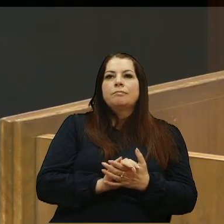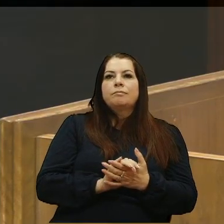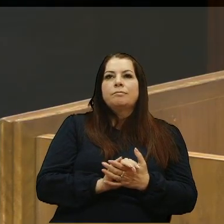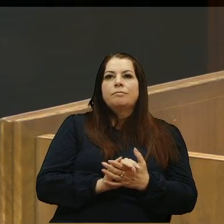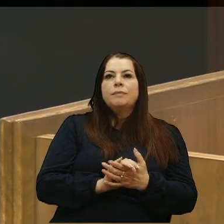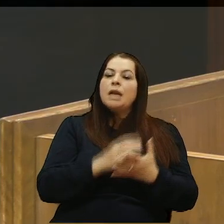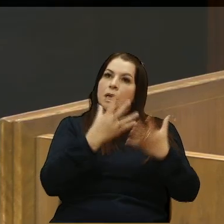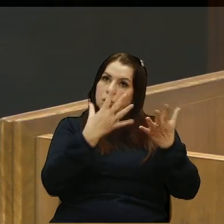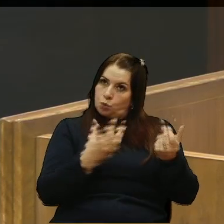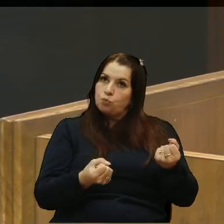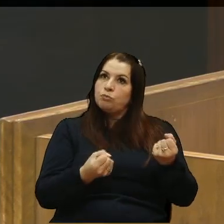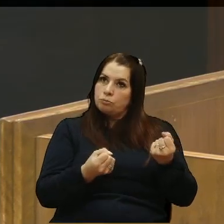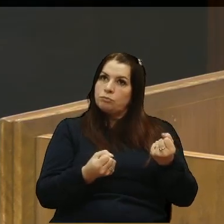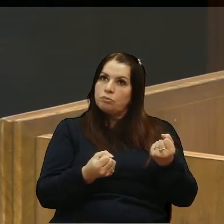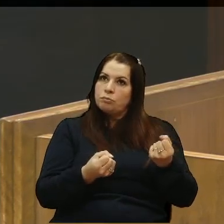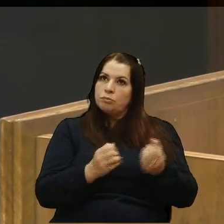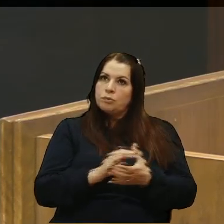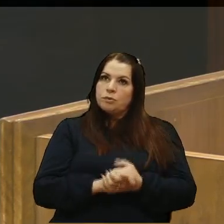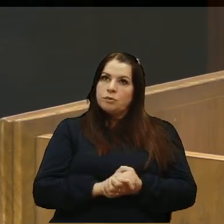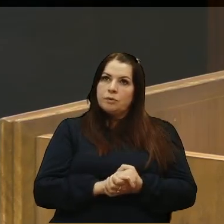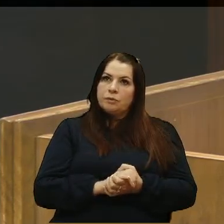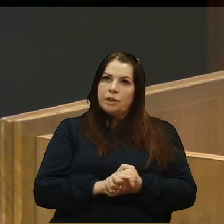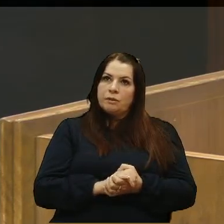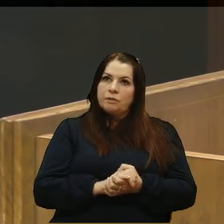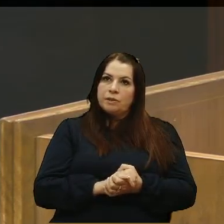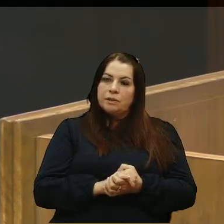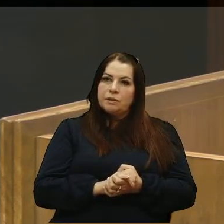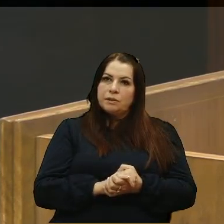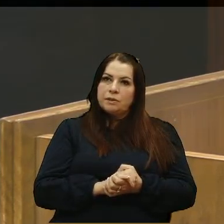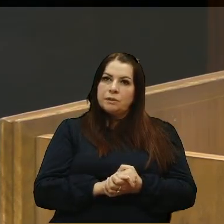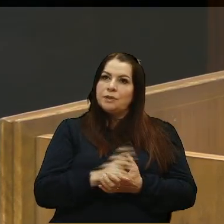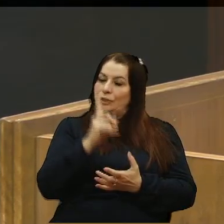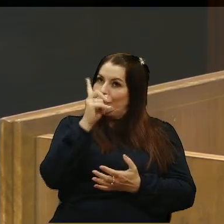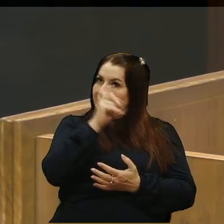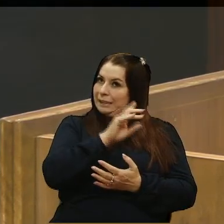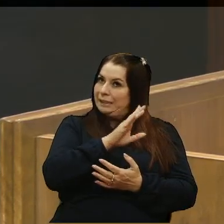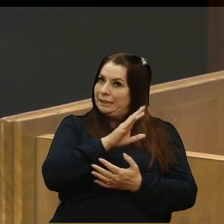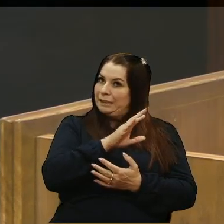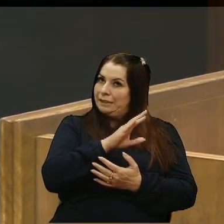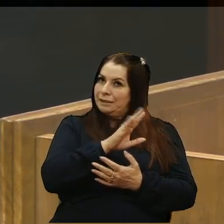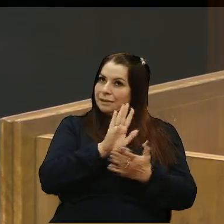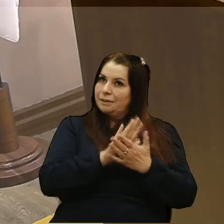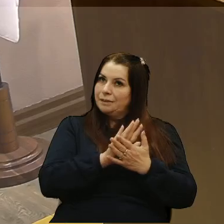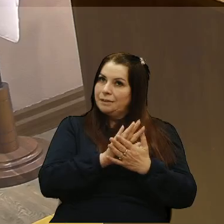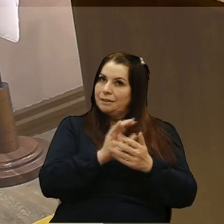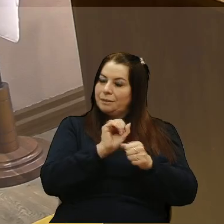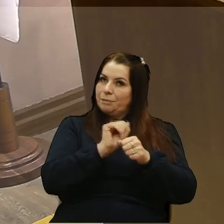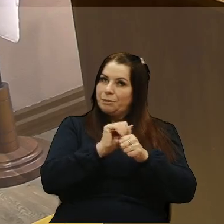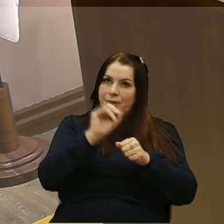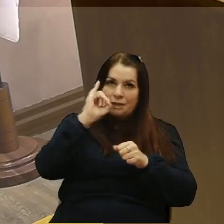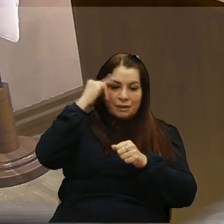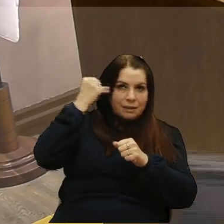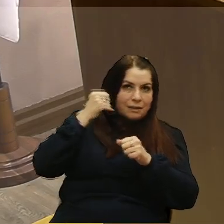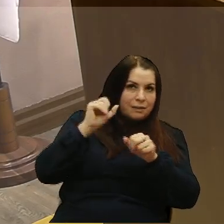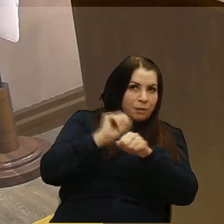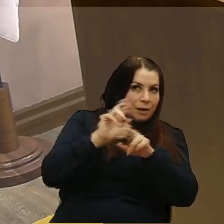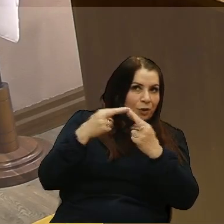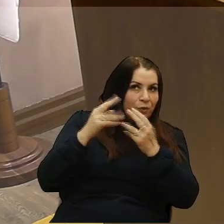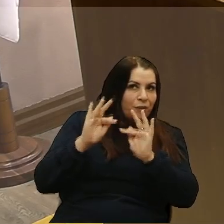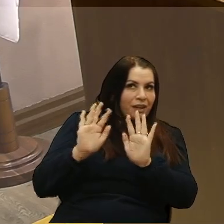que aceitou... Está difícil, aí está todo mundo querendo. O vereador D'Ambrosa, vou esperar as reuniões terminarem para...